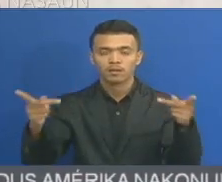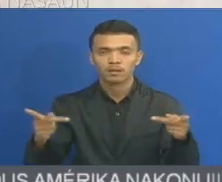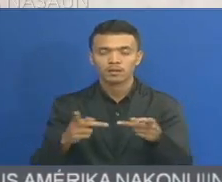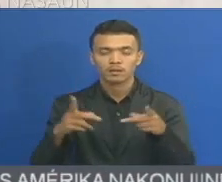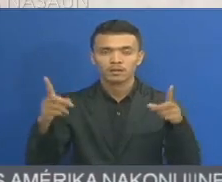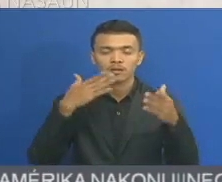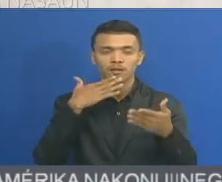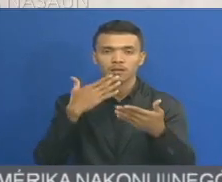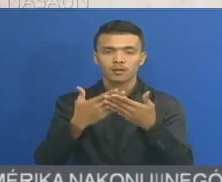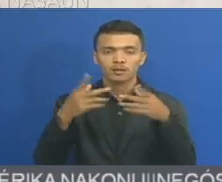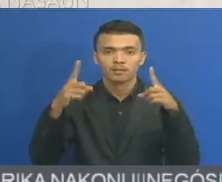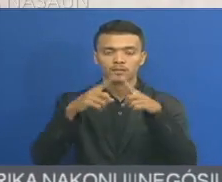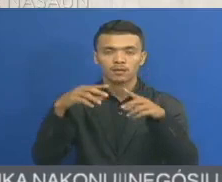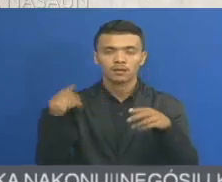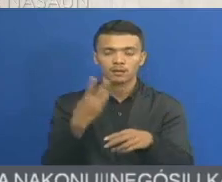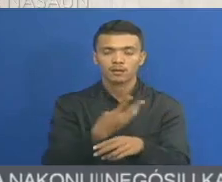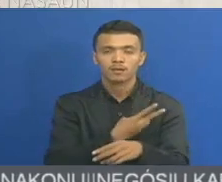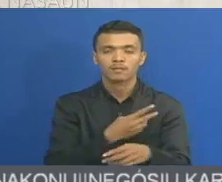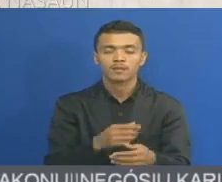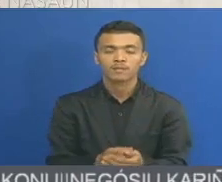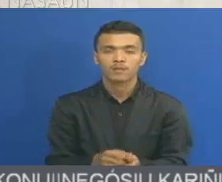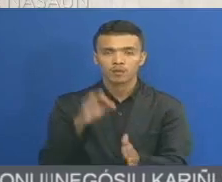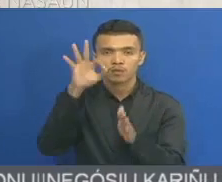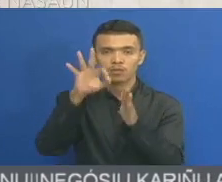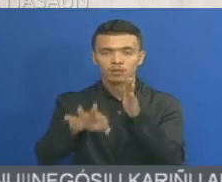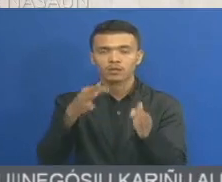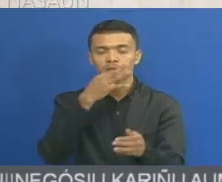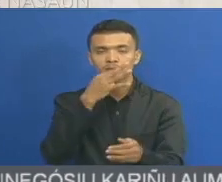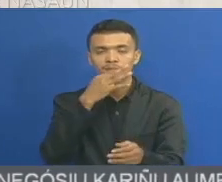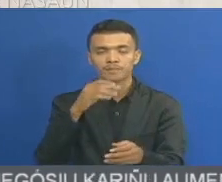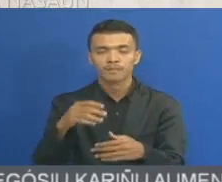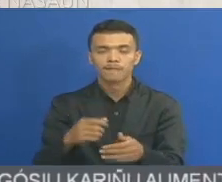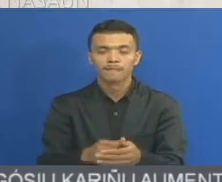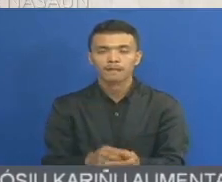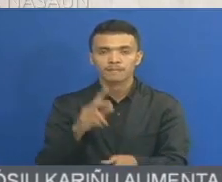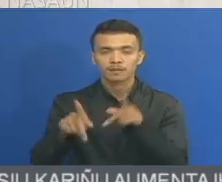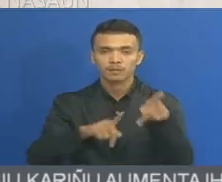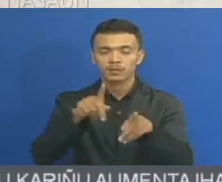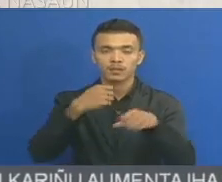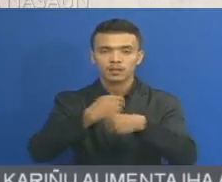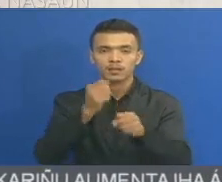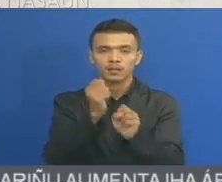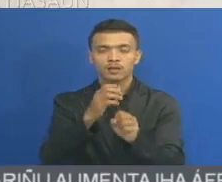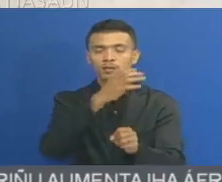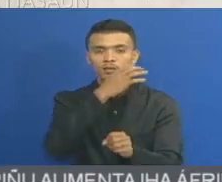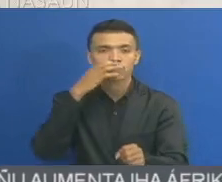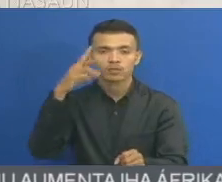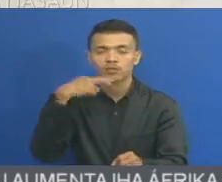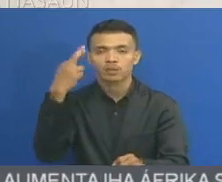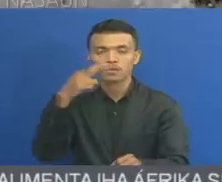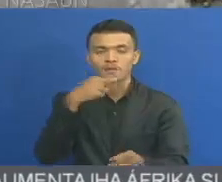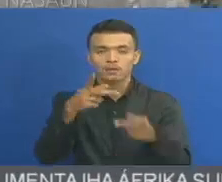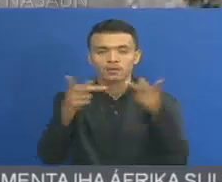han. U gudang ai han nian ni hanaba. Bai bain komunidade betano hal aktividade tos natar ia ia area ne